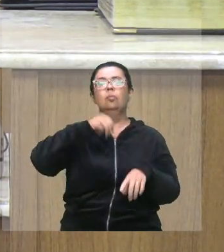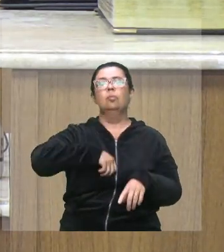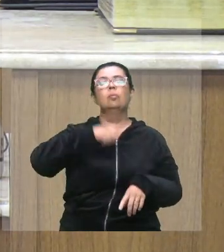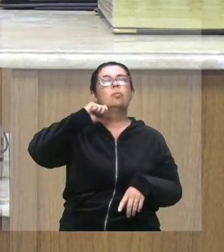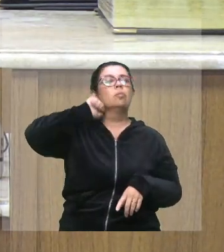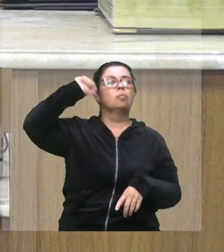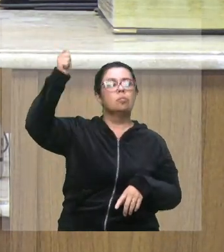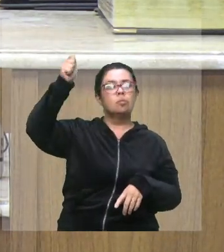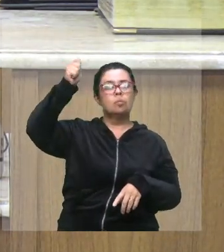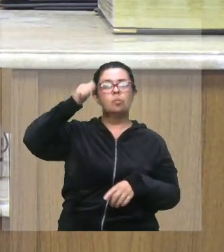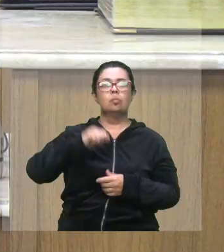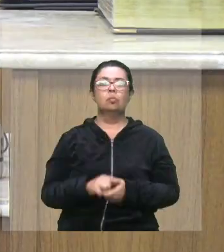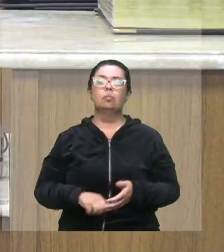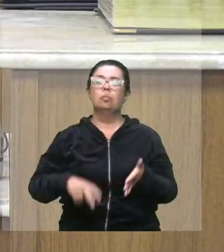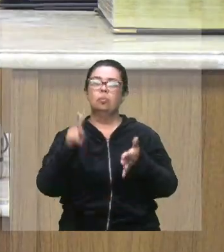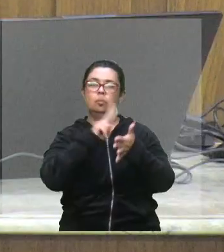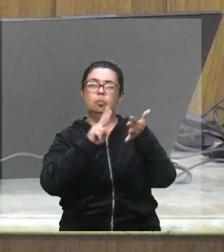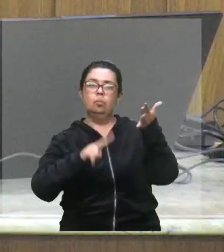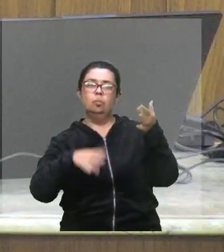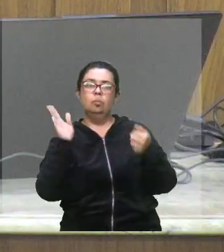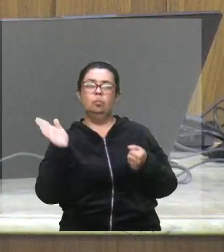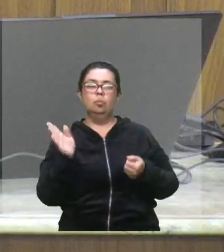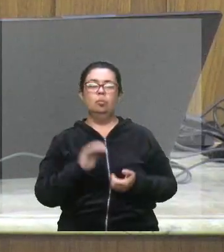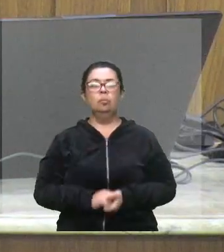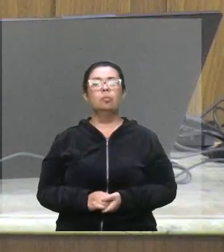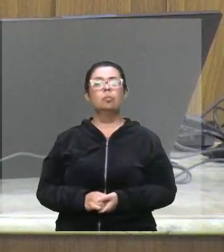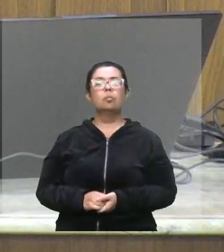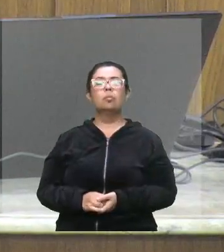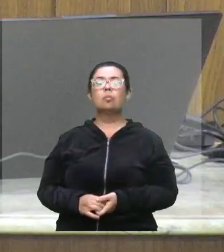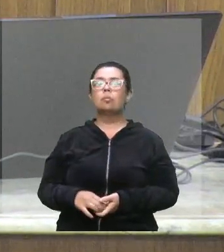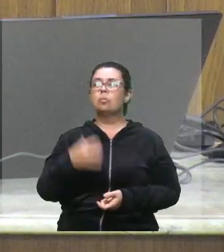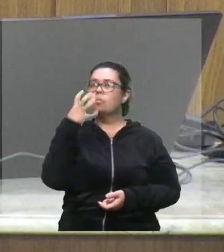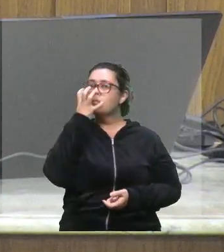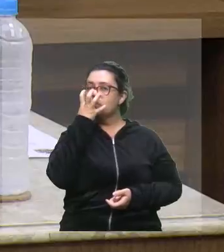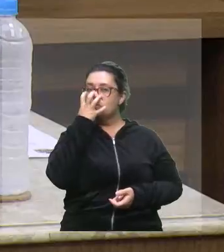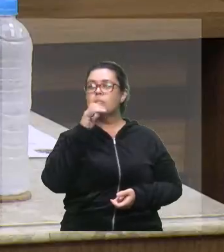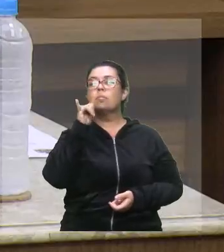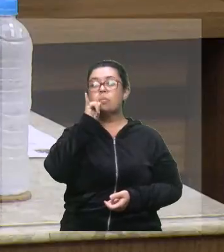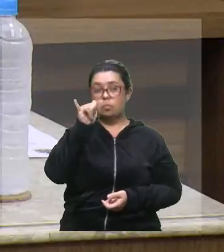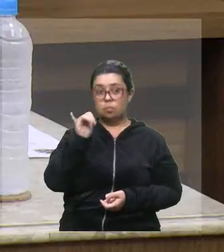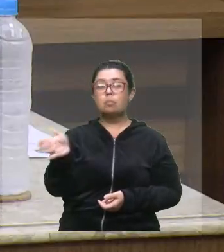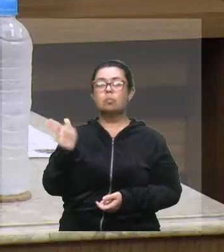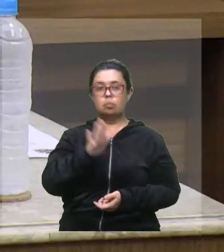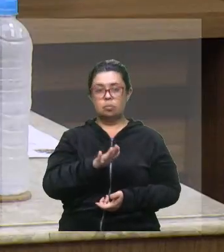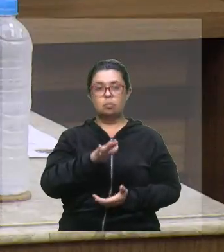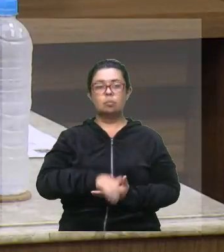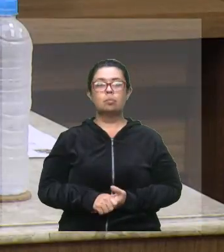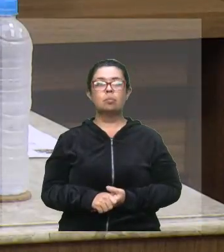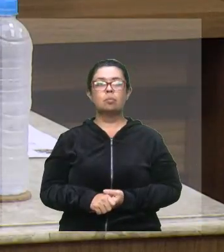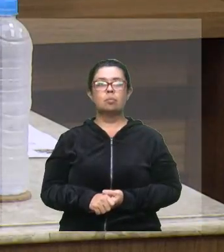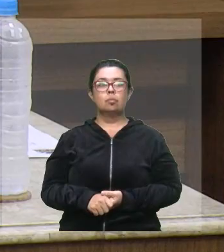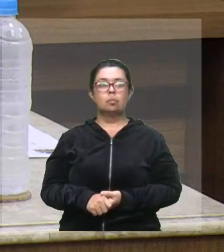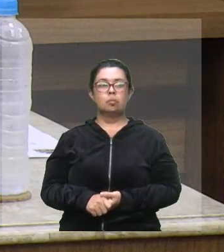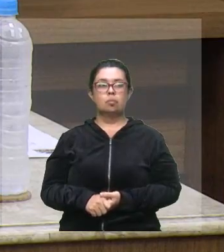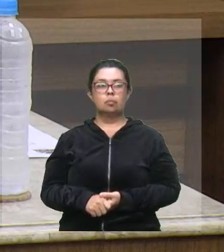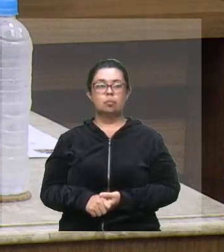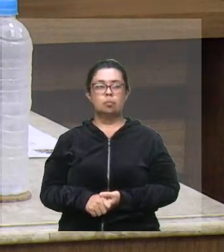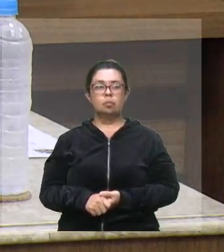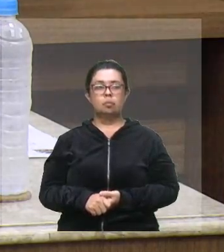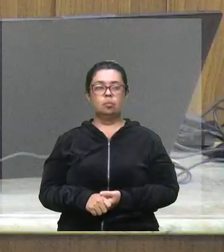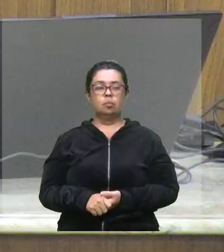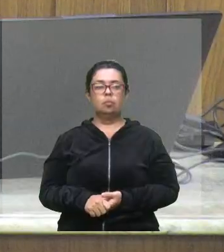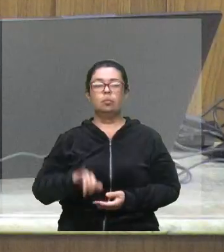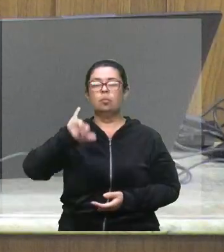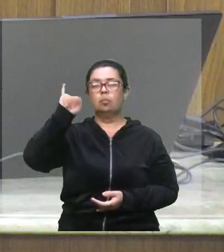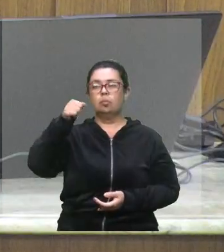1/4/2024. Lido, senhor presidente. Pela ordem, presidente. Pela ordem, vereador Alexandre. Registrar a presença, por gentileza. Presença registrada. Pela ordem,